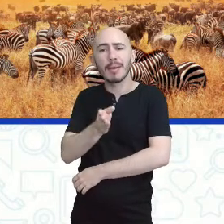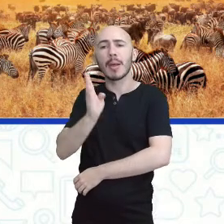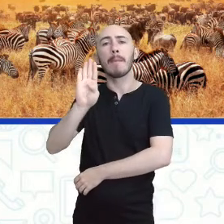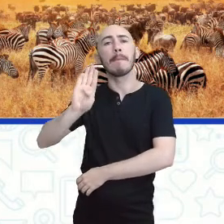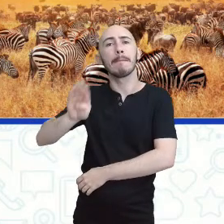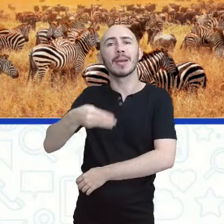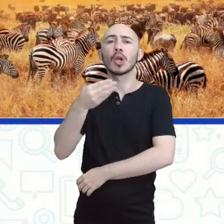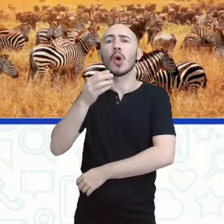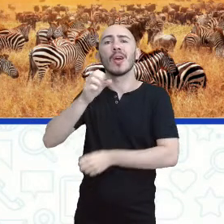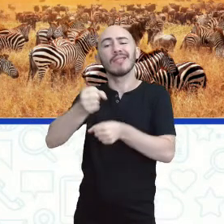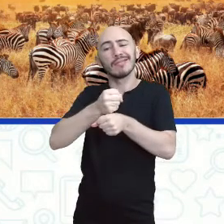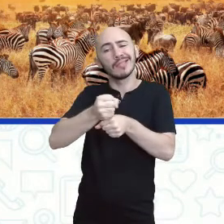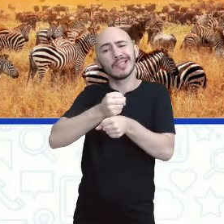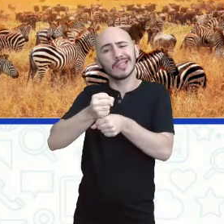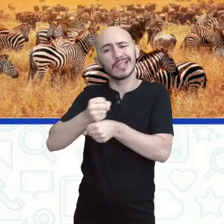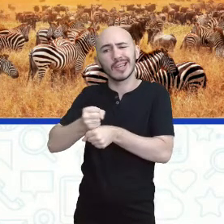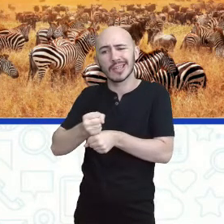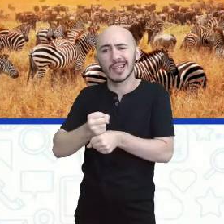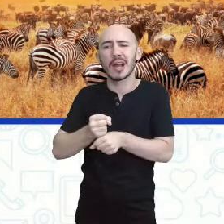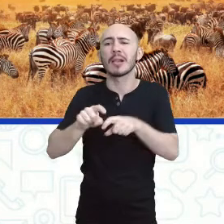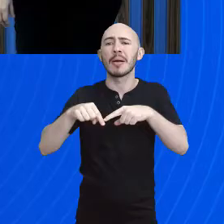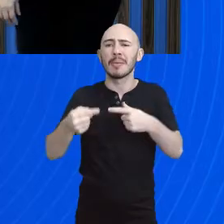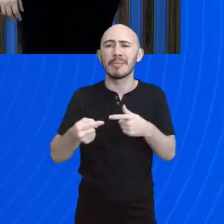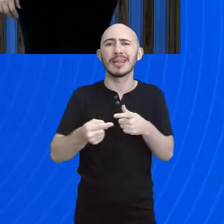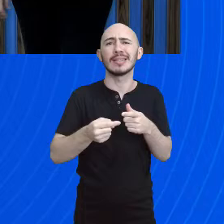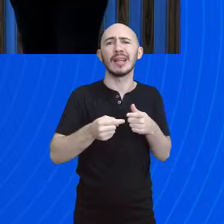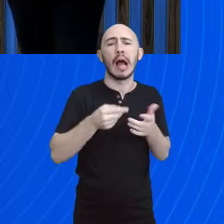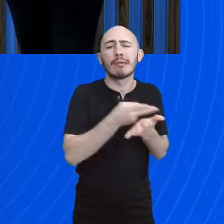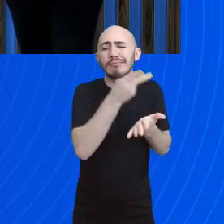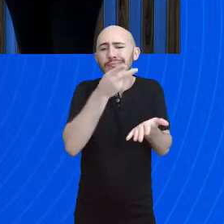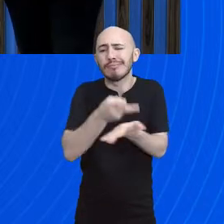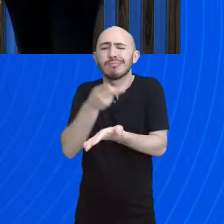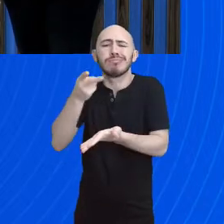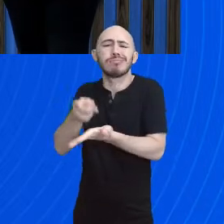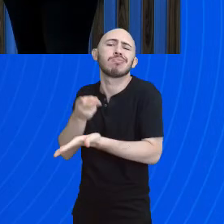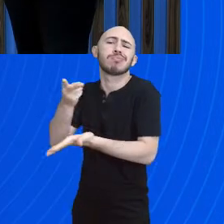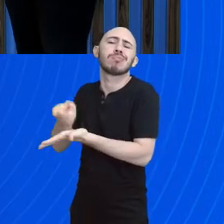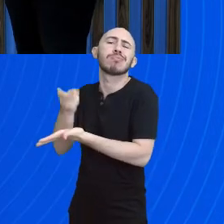anos, apesar de todas as catástrofes ocorridas.